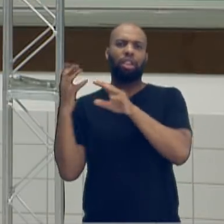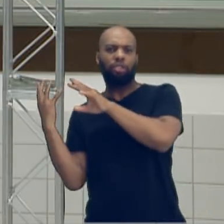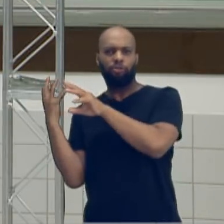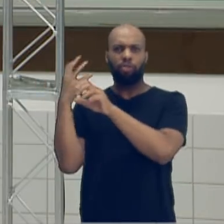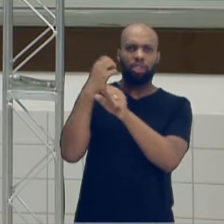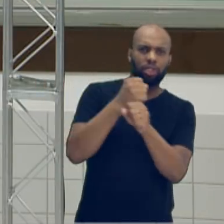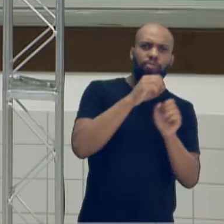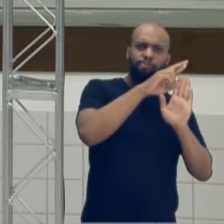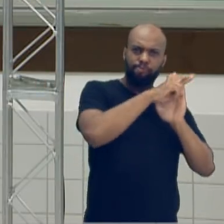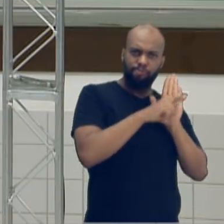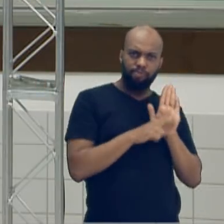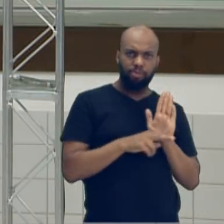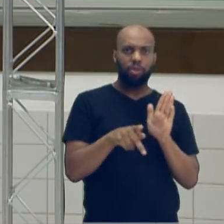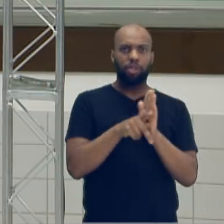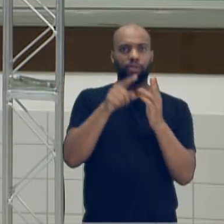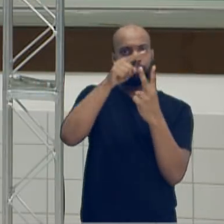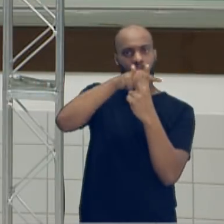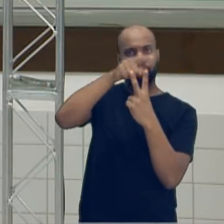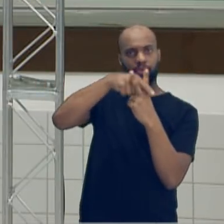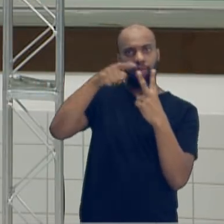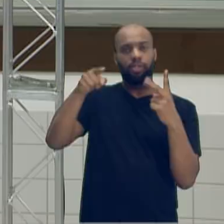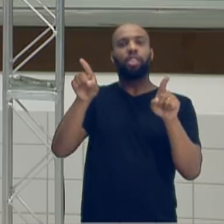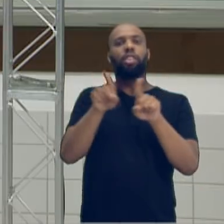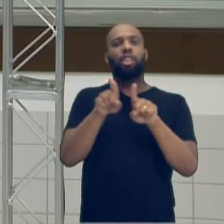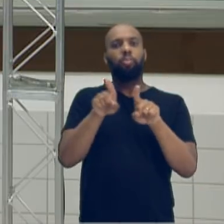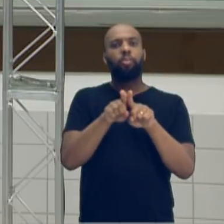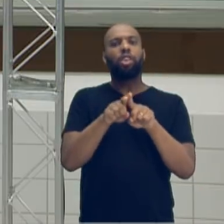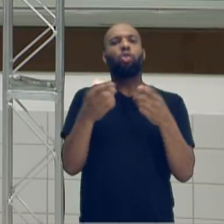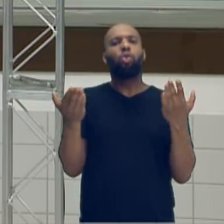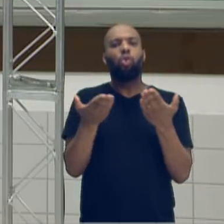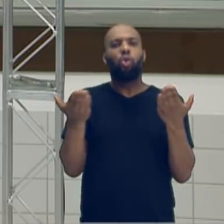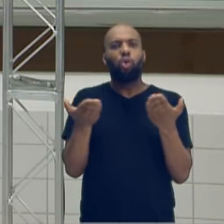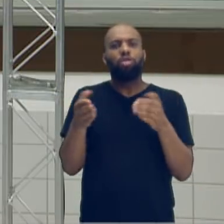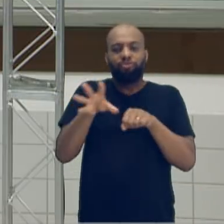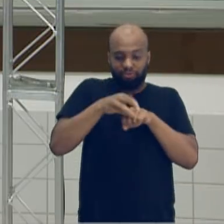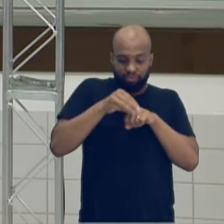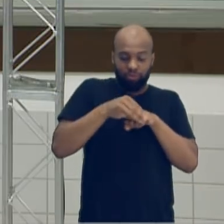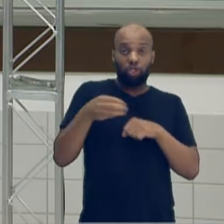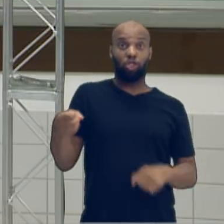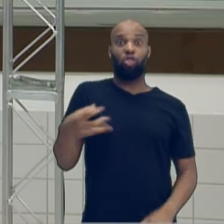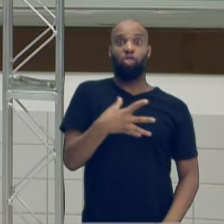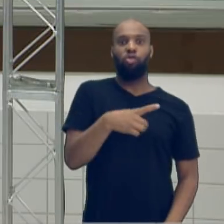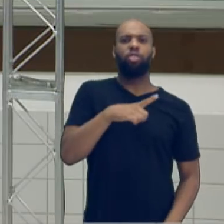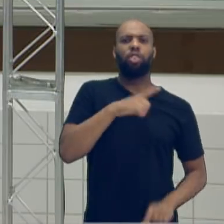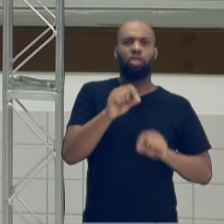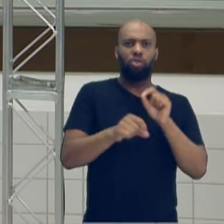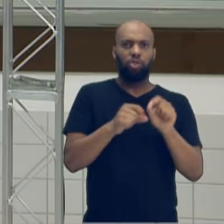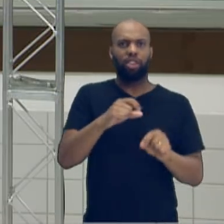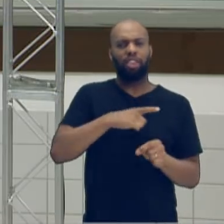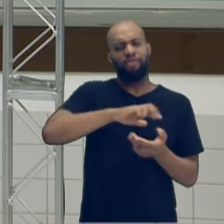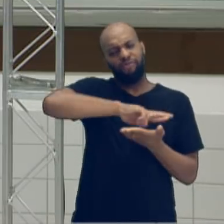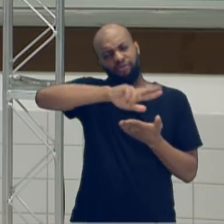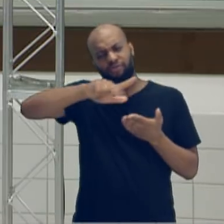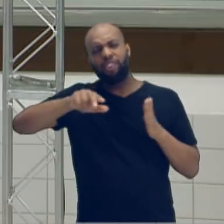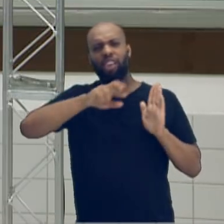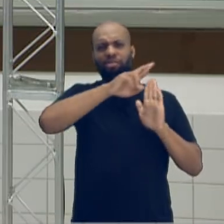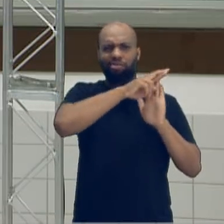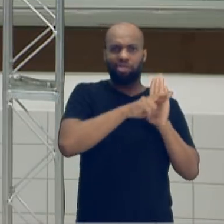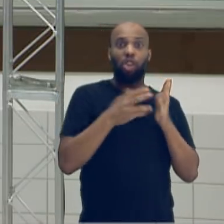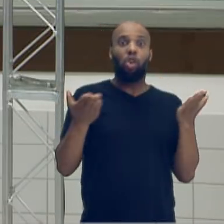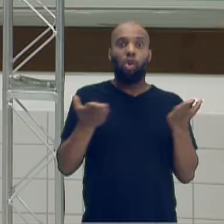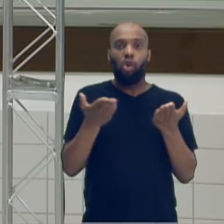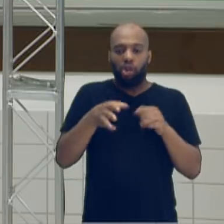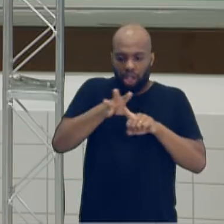da radiciação e também incluímos, né, vamos pensar que a gente tem uma mala, né, de propriedades de ferramentas, a gente incluiu